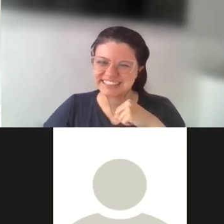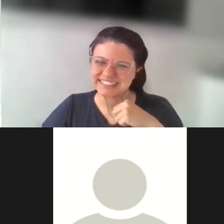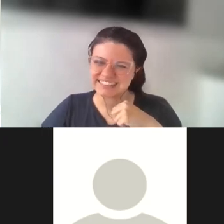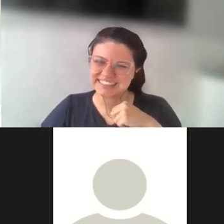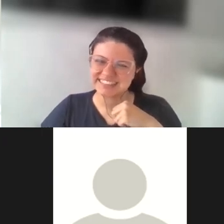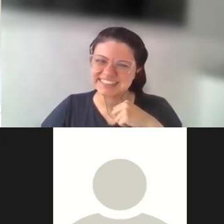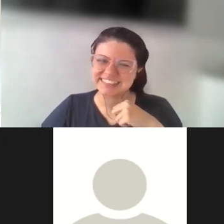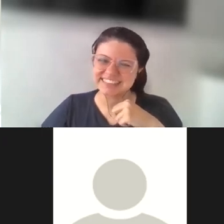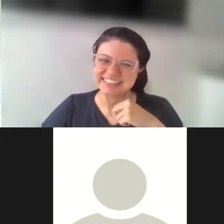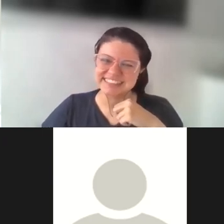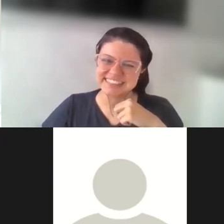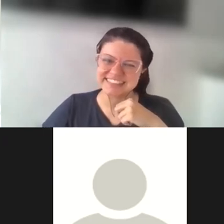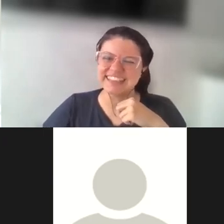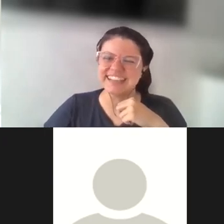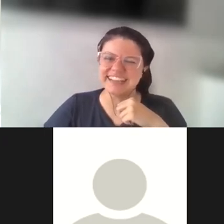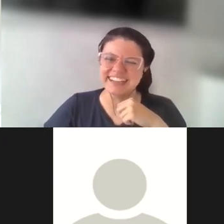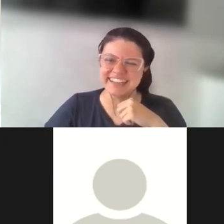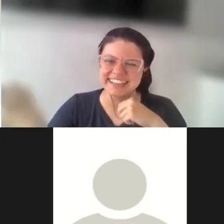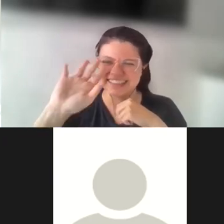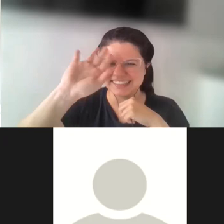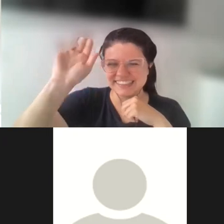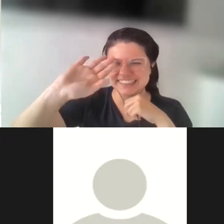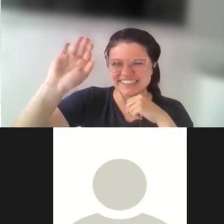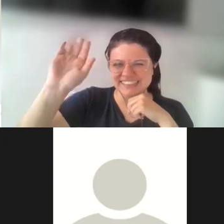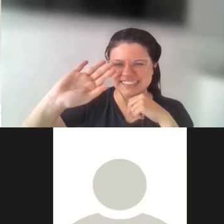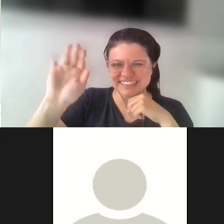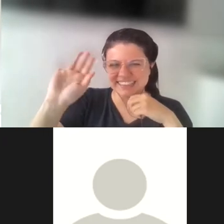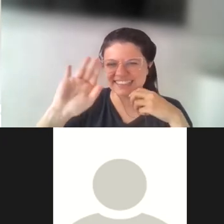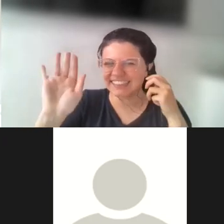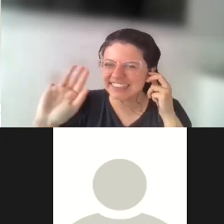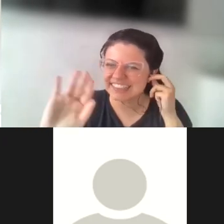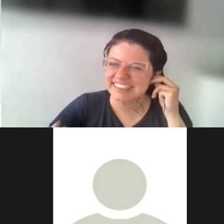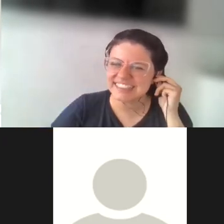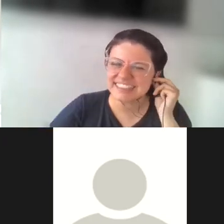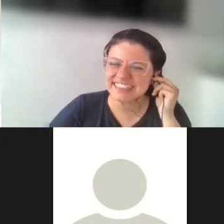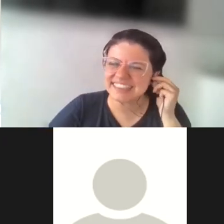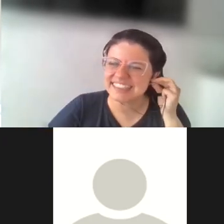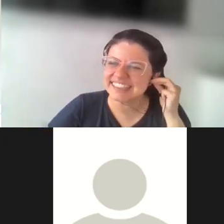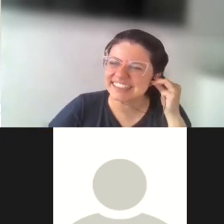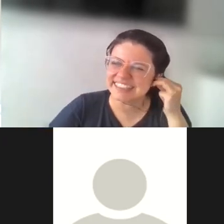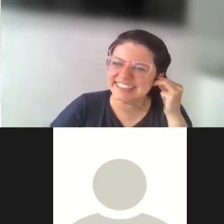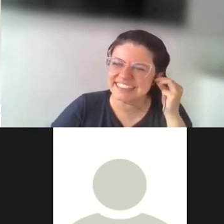Vai, tchau lá, Gabriel. Tchau. Tchau. Entraram aqui há 100 vezes. Tá?